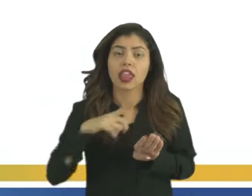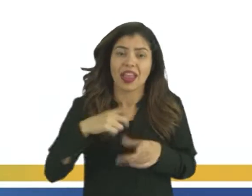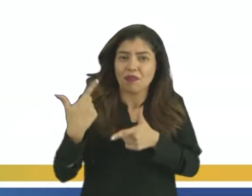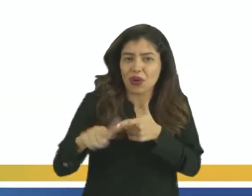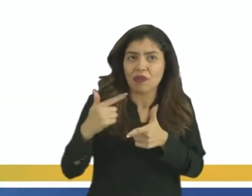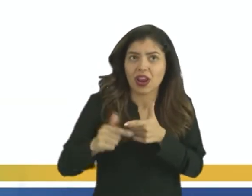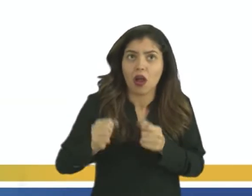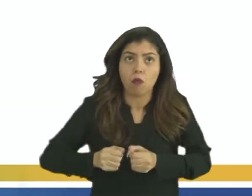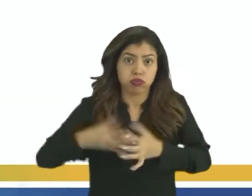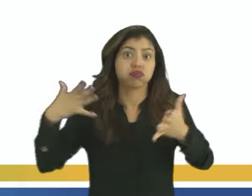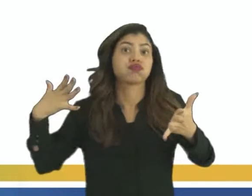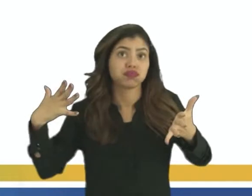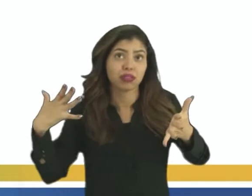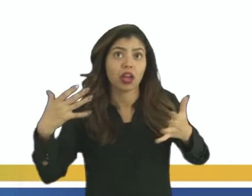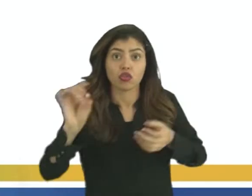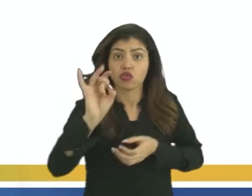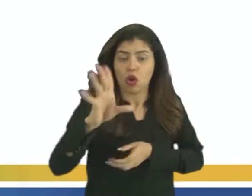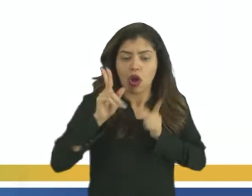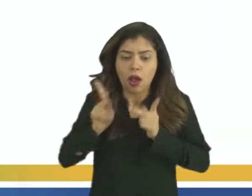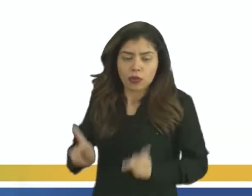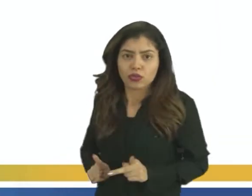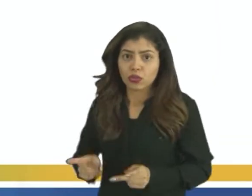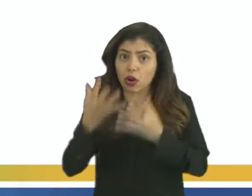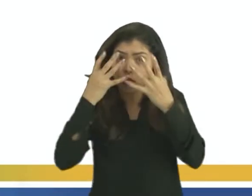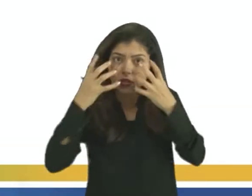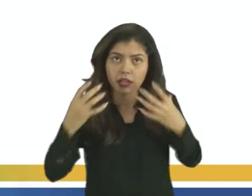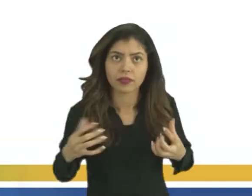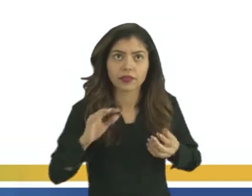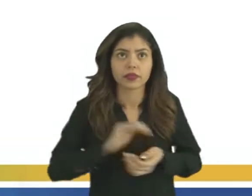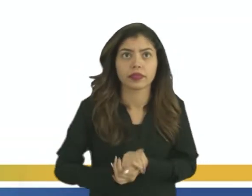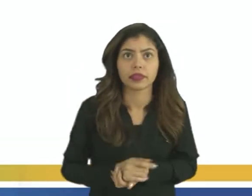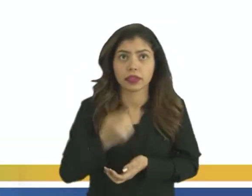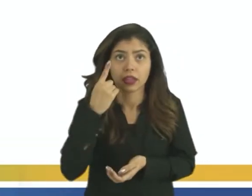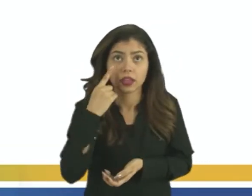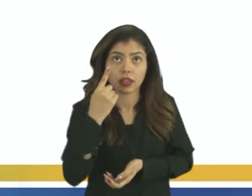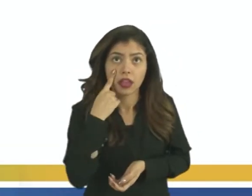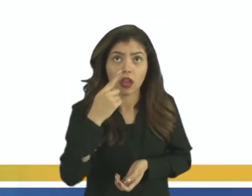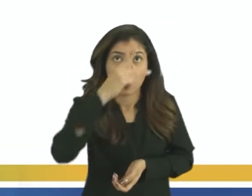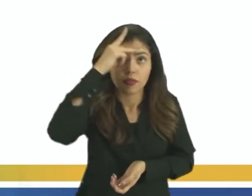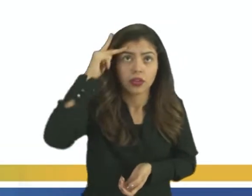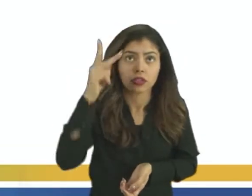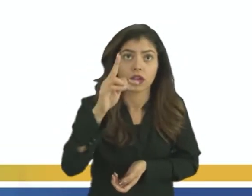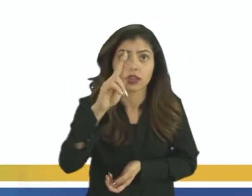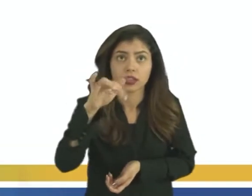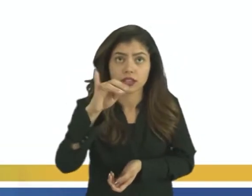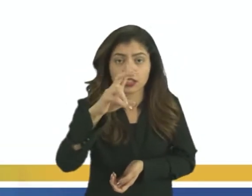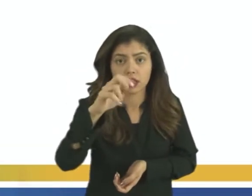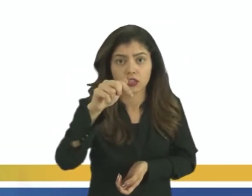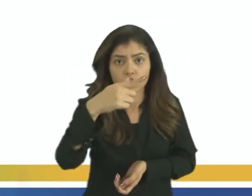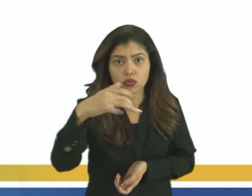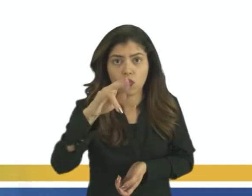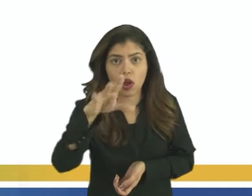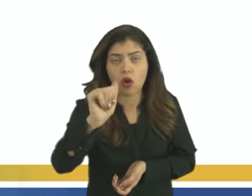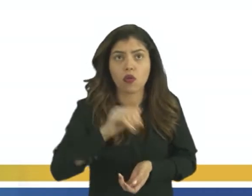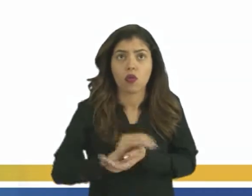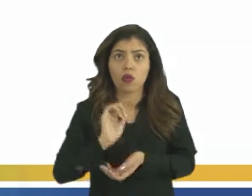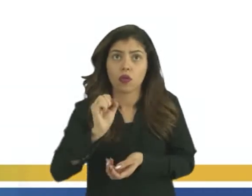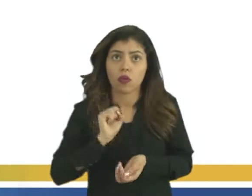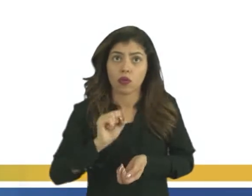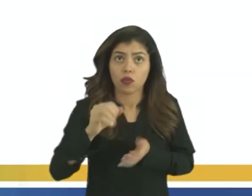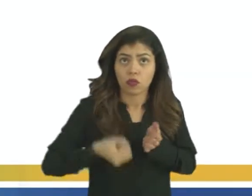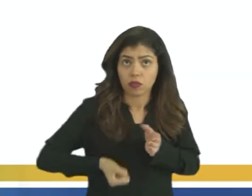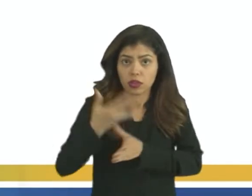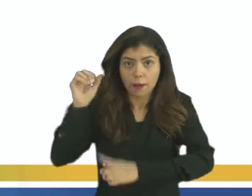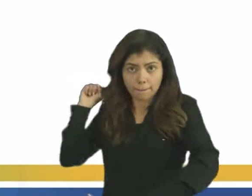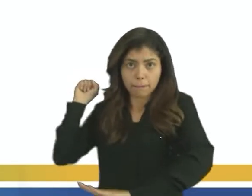colaterais mais graves do que alteração de comportamento ou espinhas. Vide Andreas Krieger, um transexual que começou sua carreira esportiva como a arremessadora